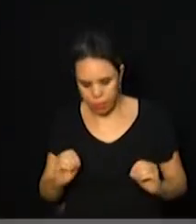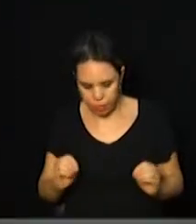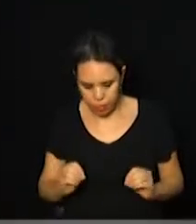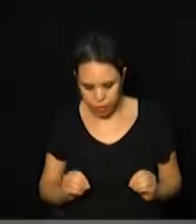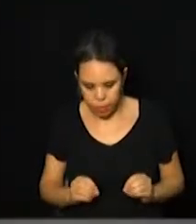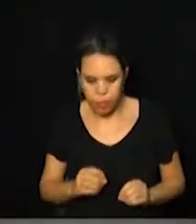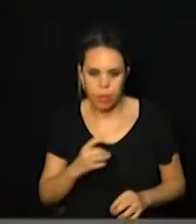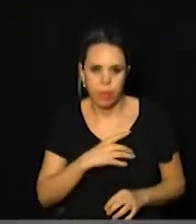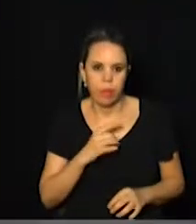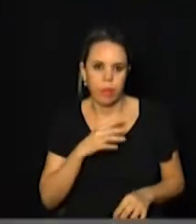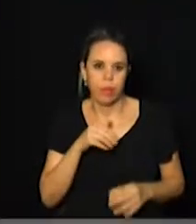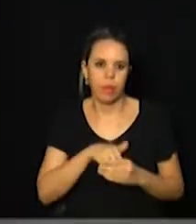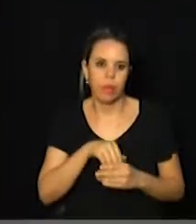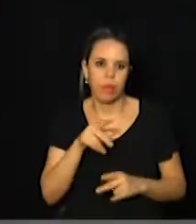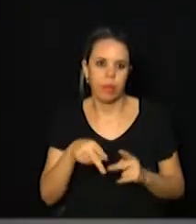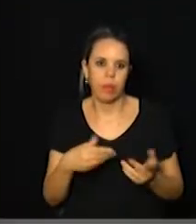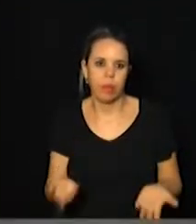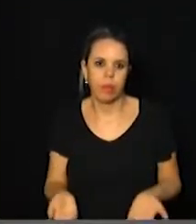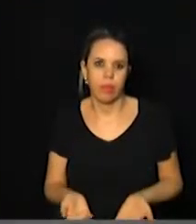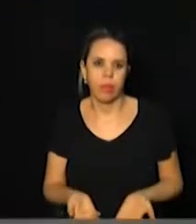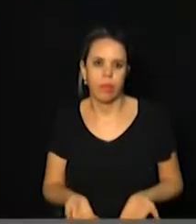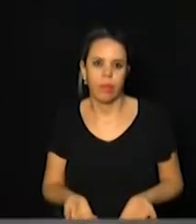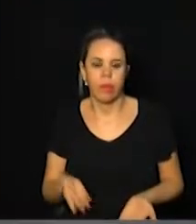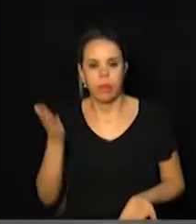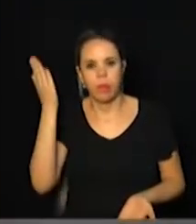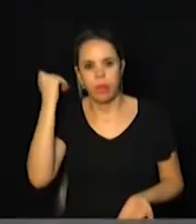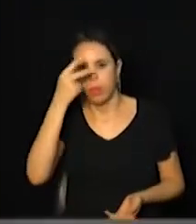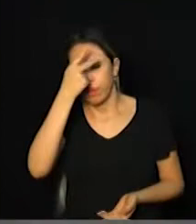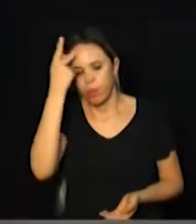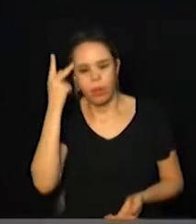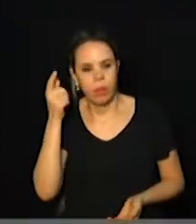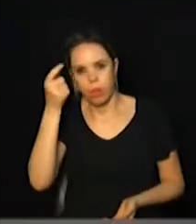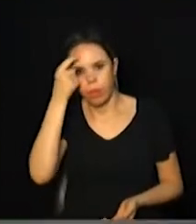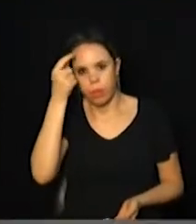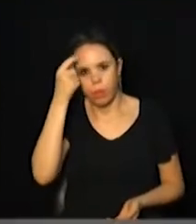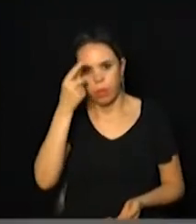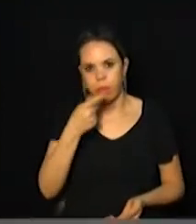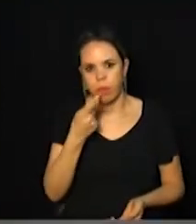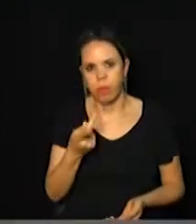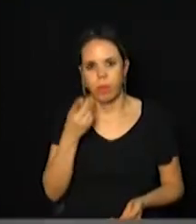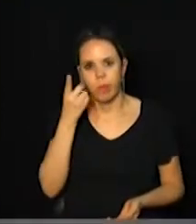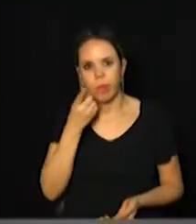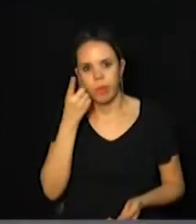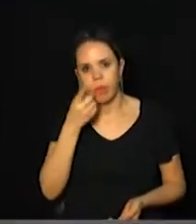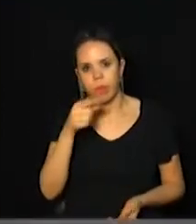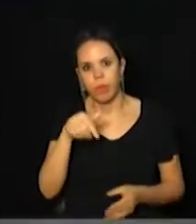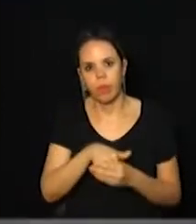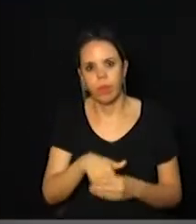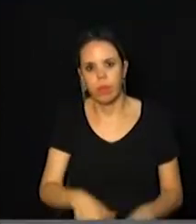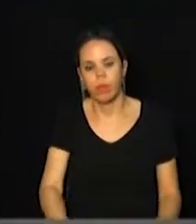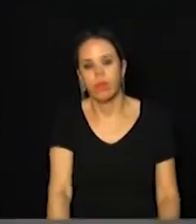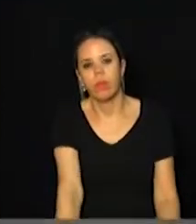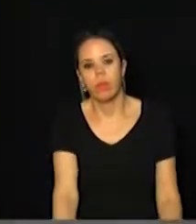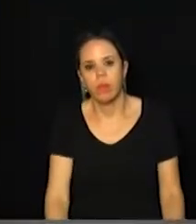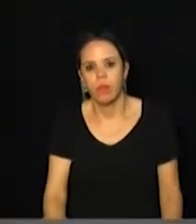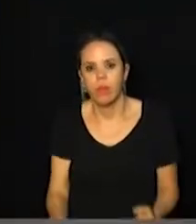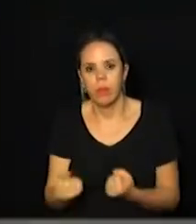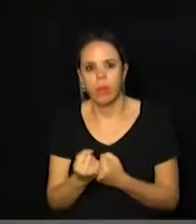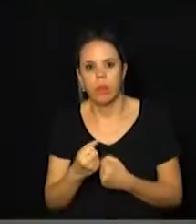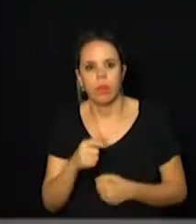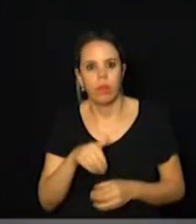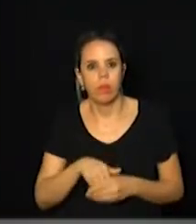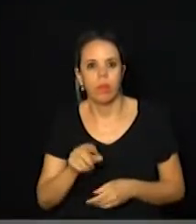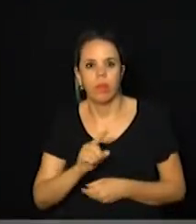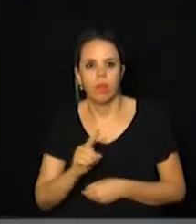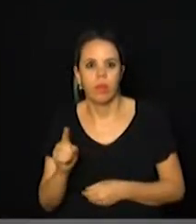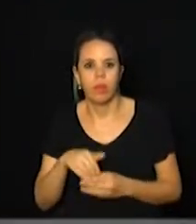tema do que Eu voto do povo quer saber que o pessoal tá com sede Olha a deputado porque eu votar a favor desse aqui eu